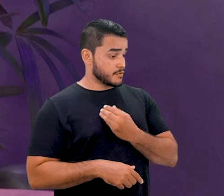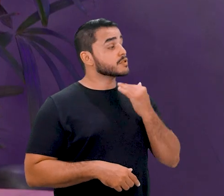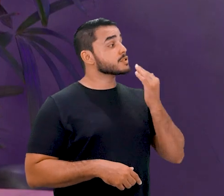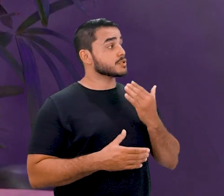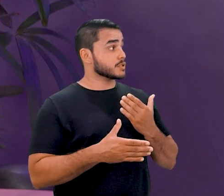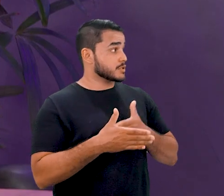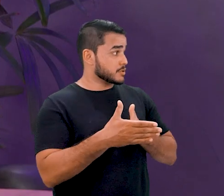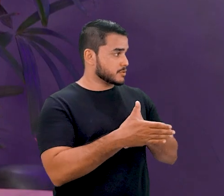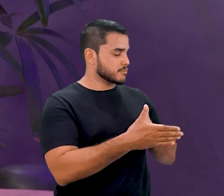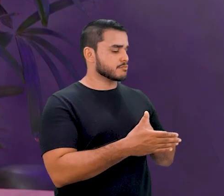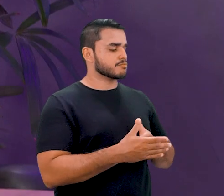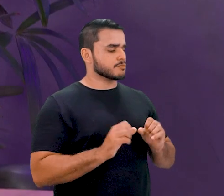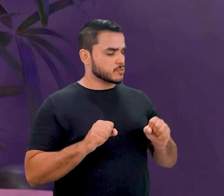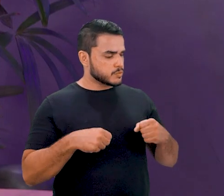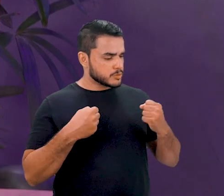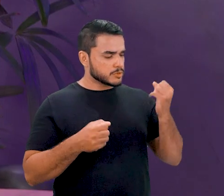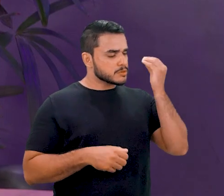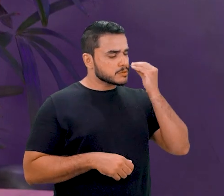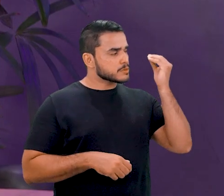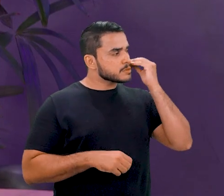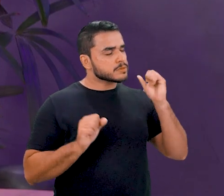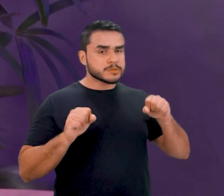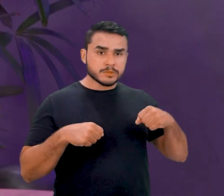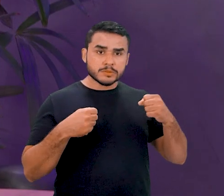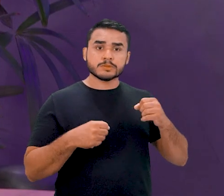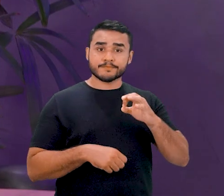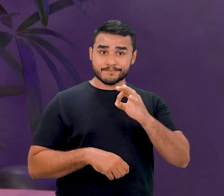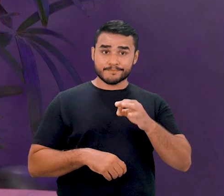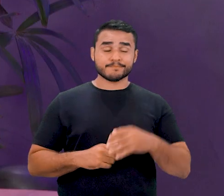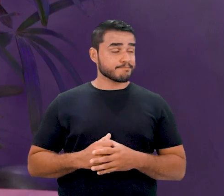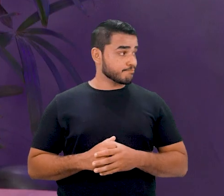Então, assim, a gente tem trabalhado bastante nesse sentido.